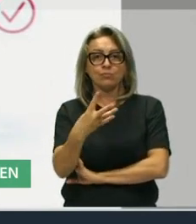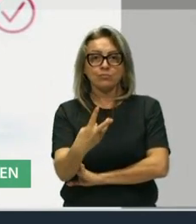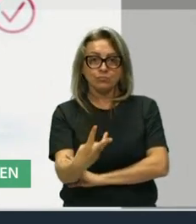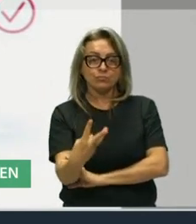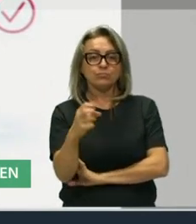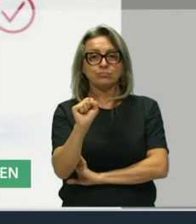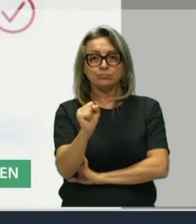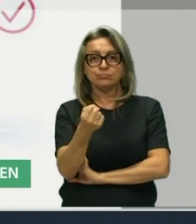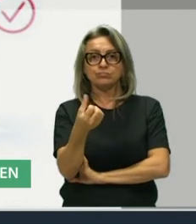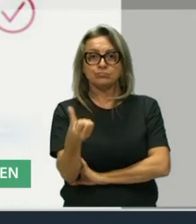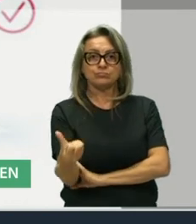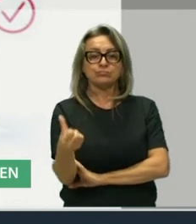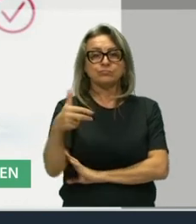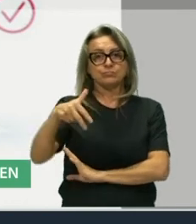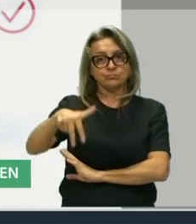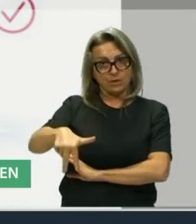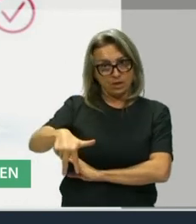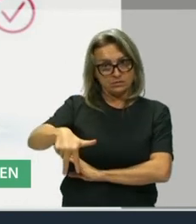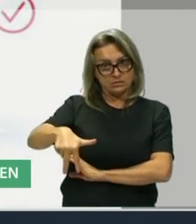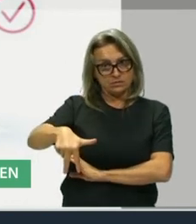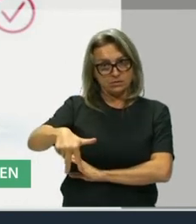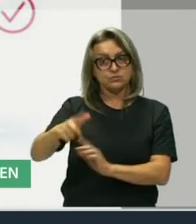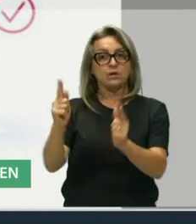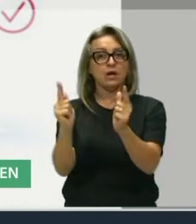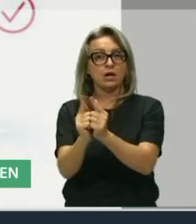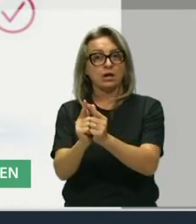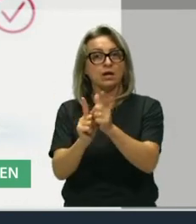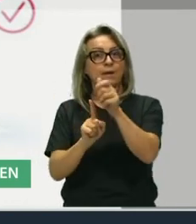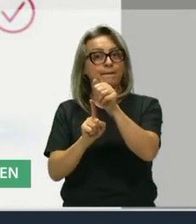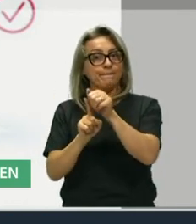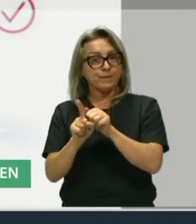45.386 pacientes. Atendemos mensalmente